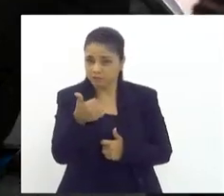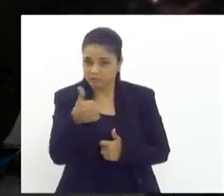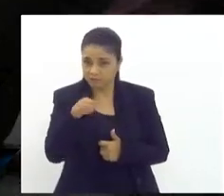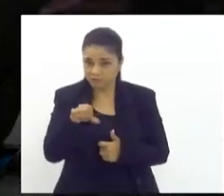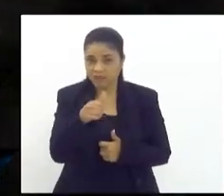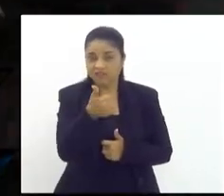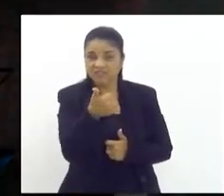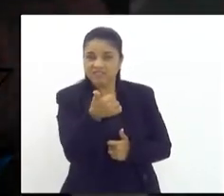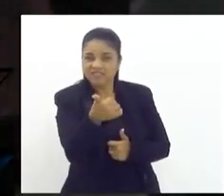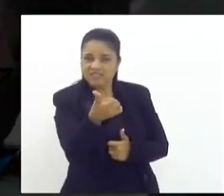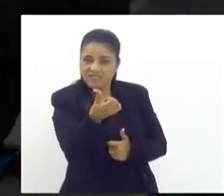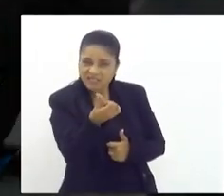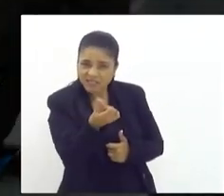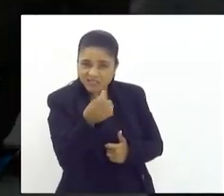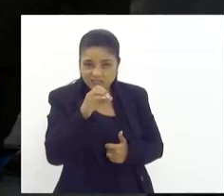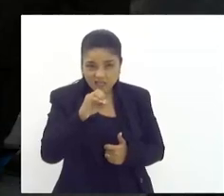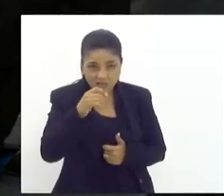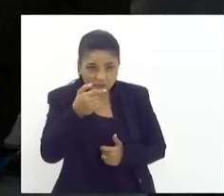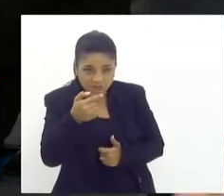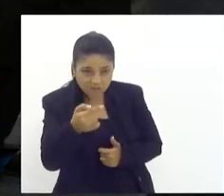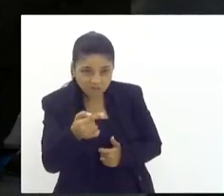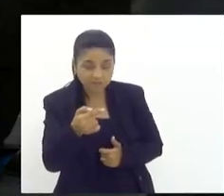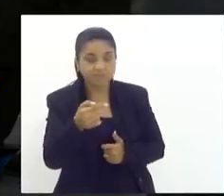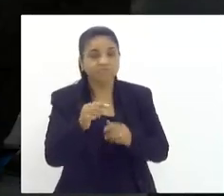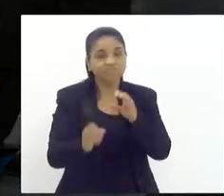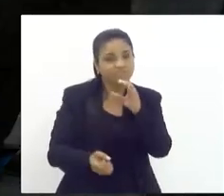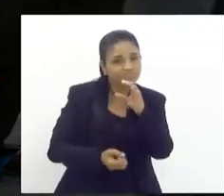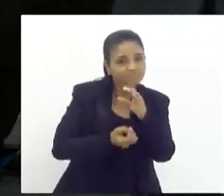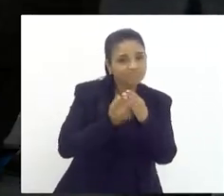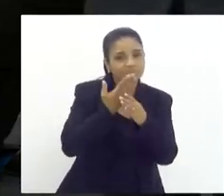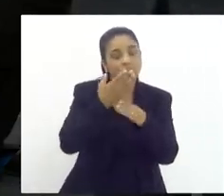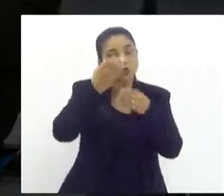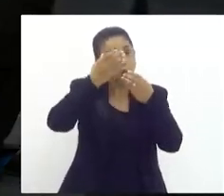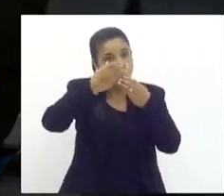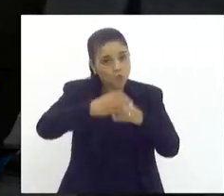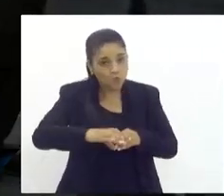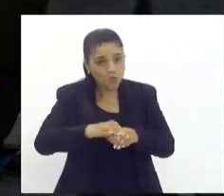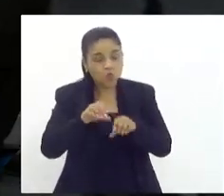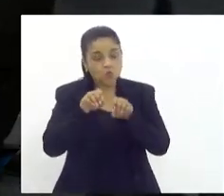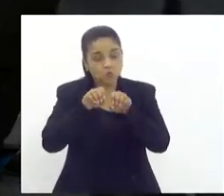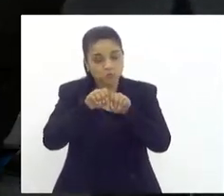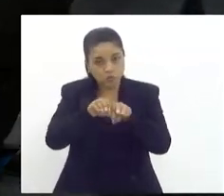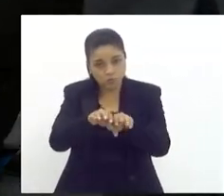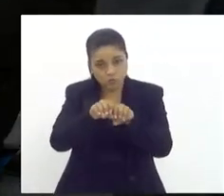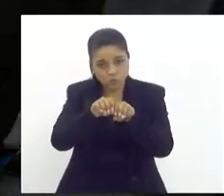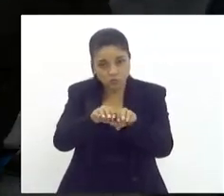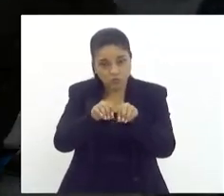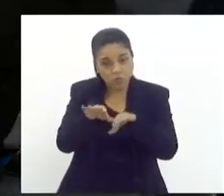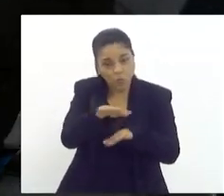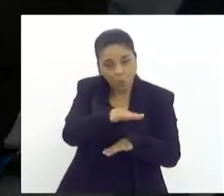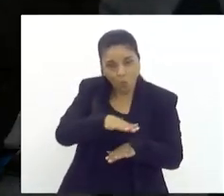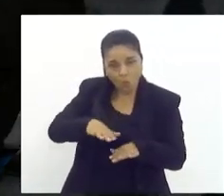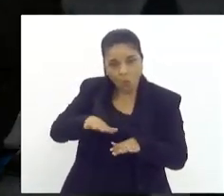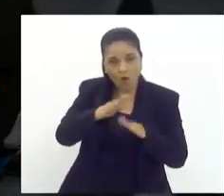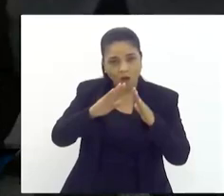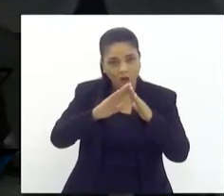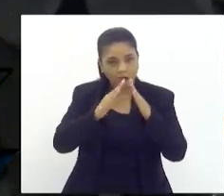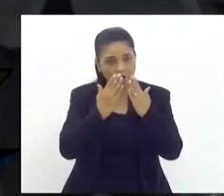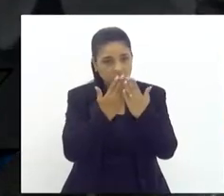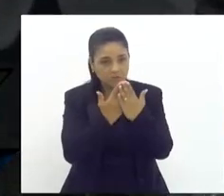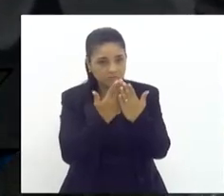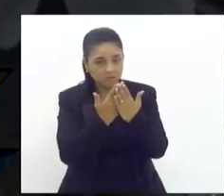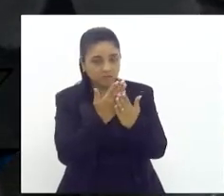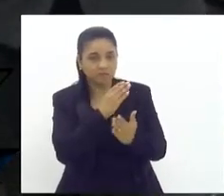1607 dispõe sobre a criação de um concurso Educacional no âmbito das escolas